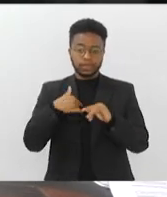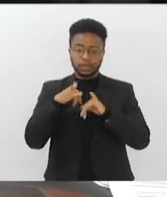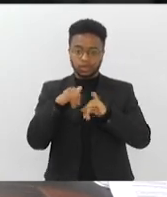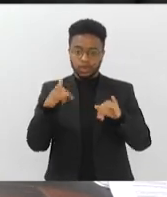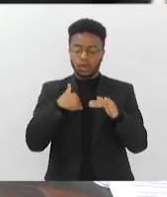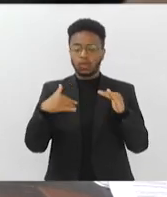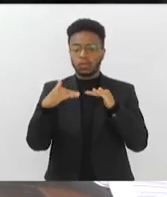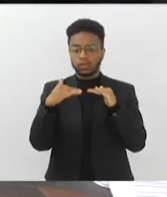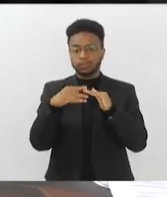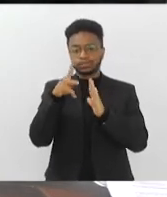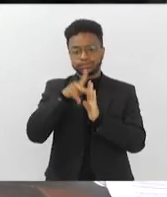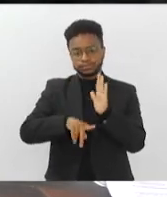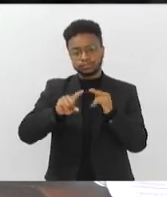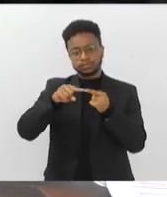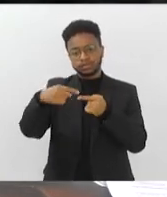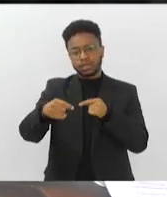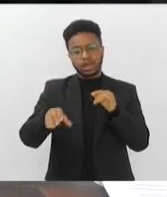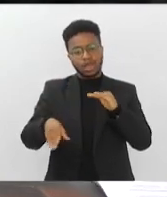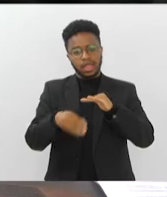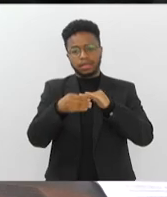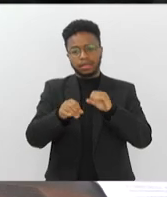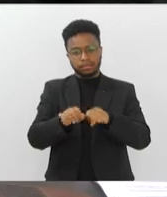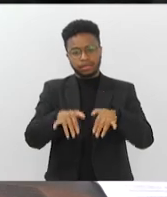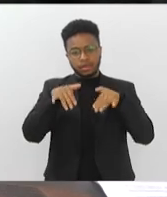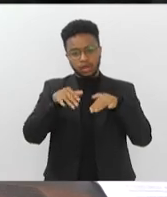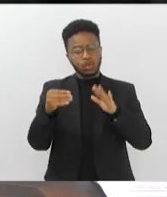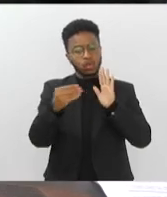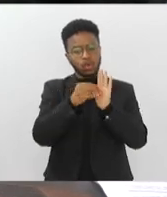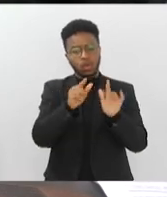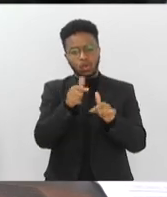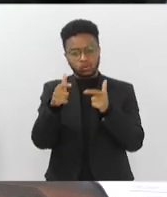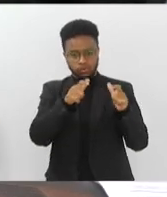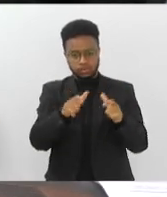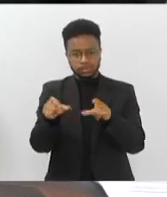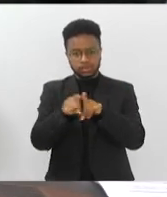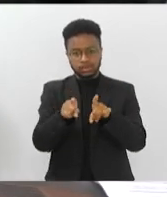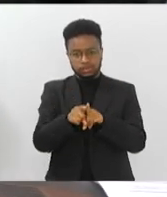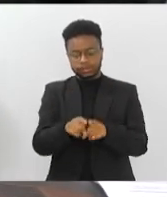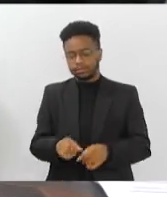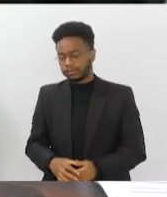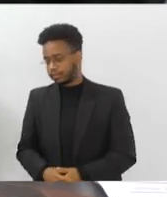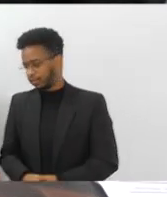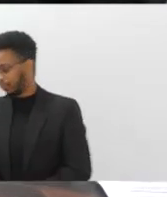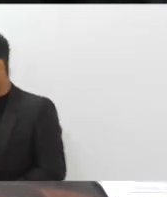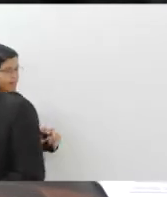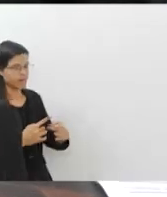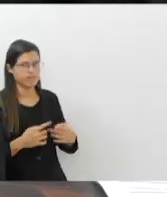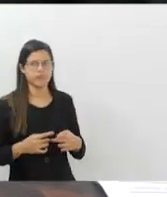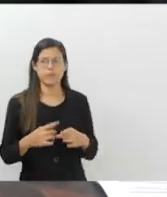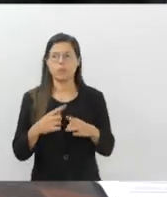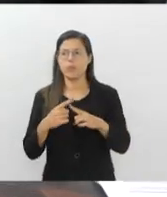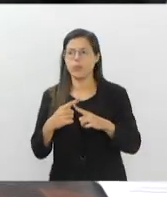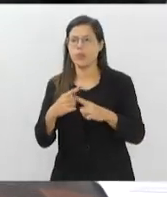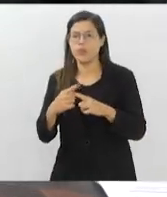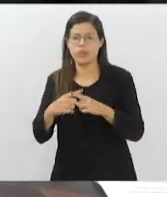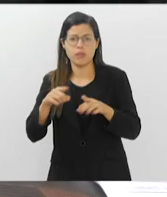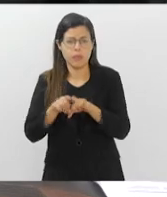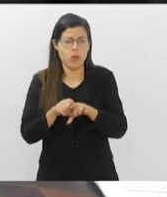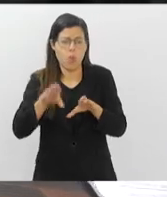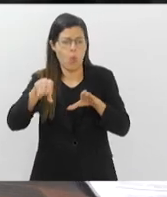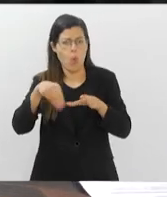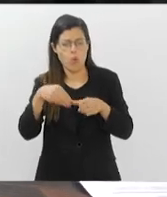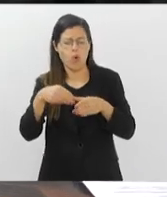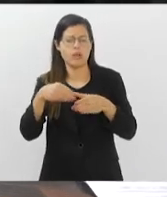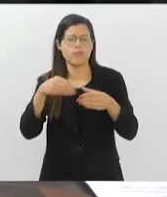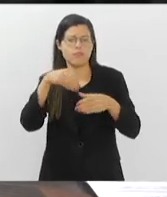com o projeto, mas depois a gente emenda no plenário para botar em outros locais. Por que não nas escolas? Por que não nas farmácias? Agora, é